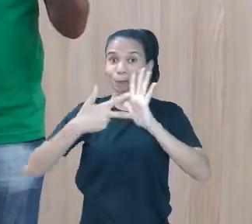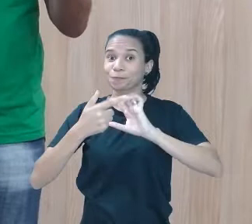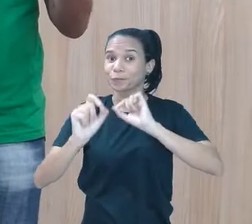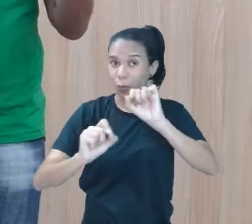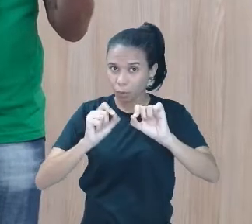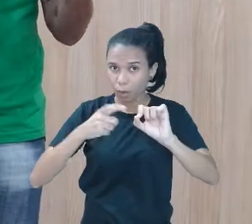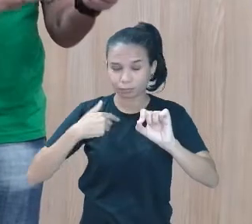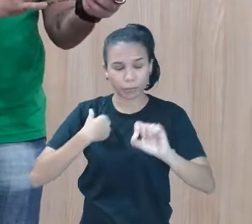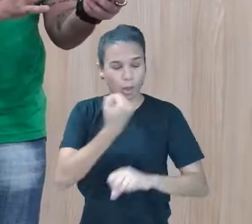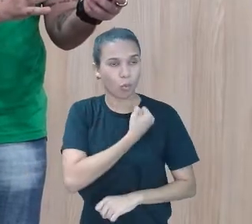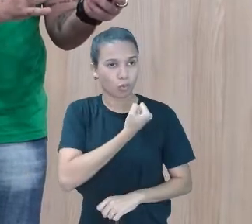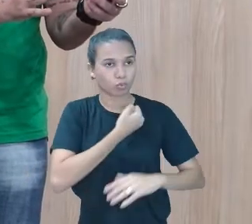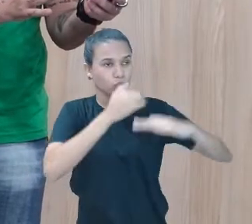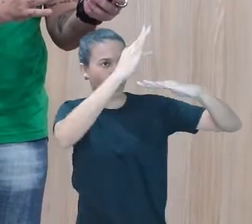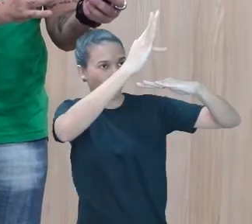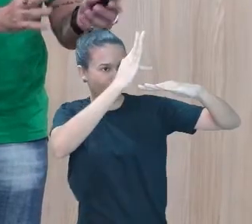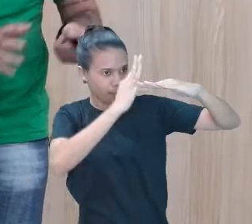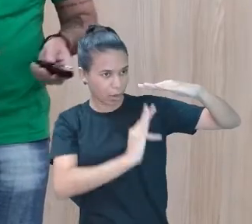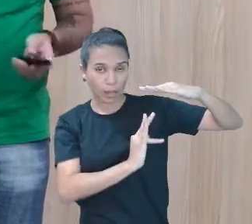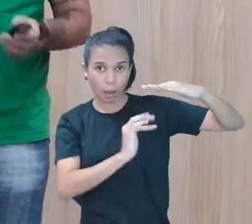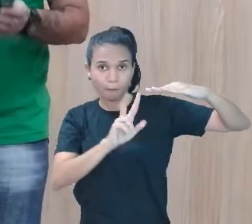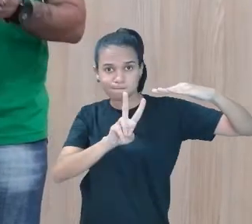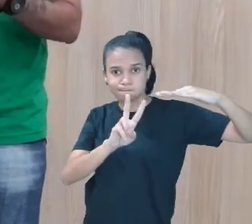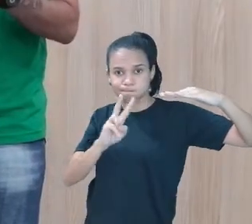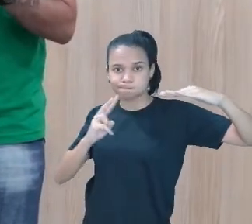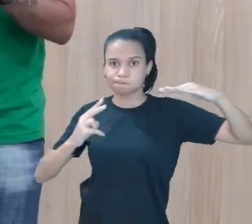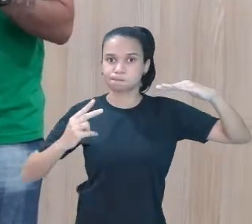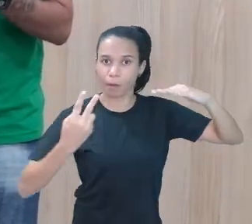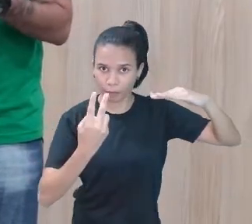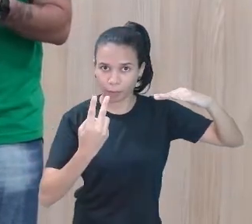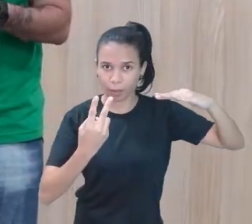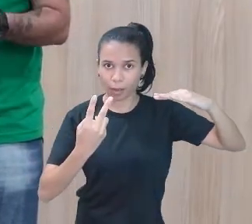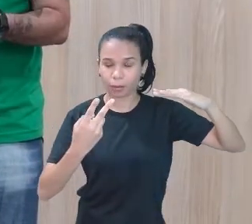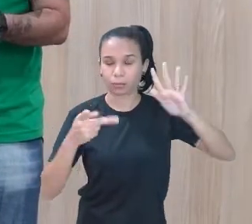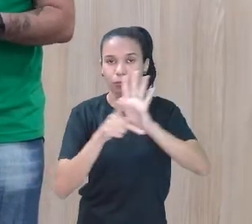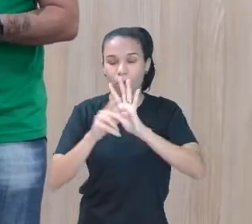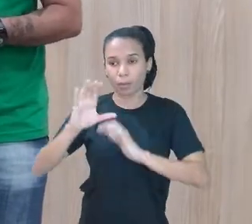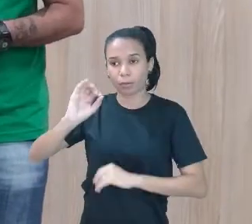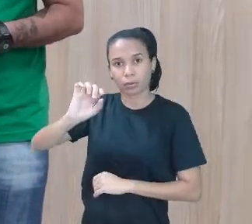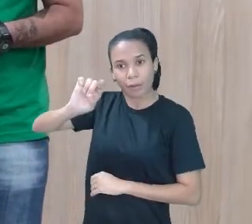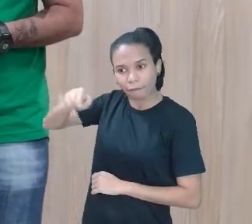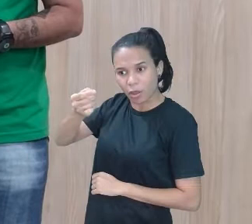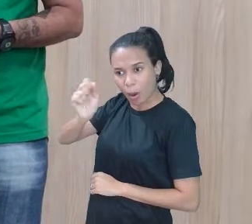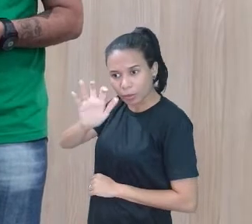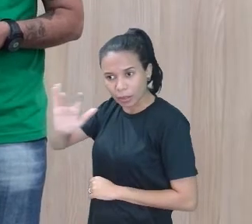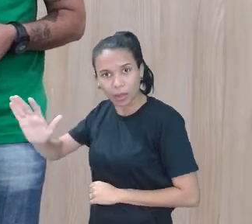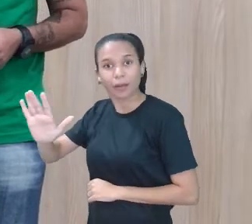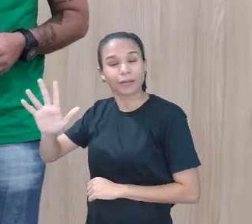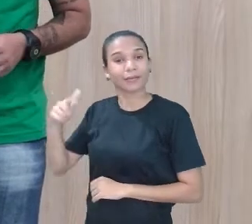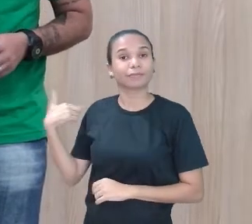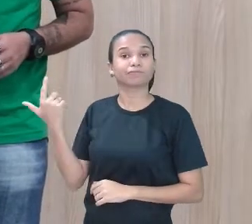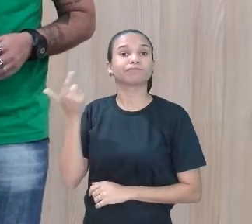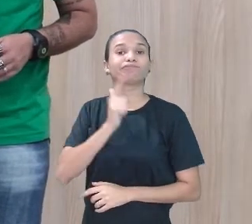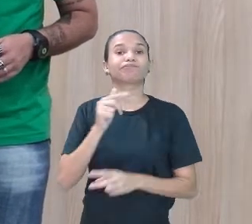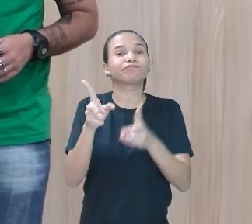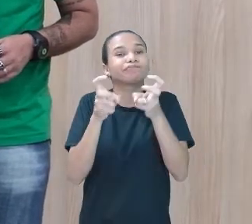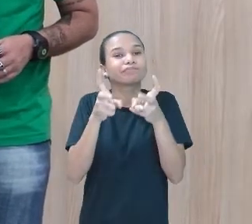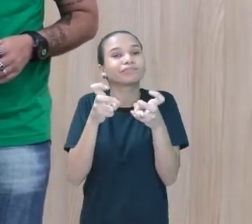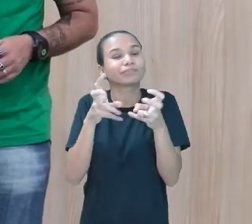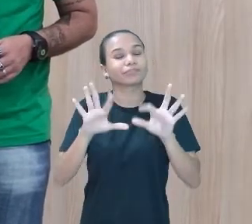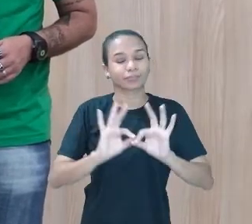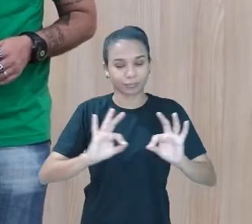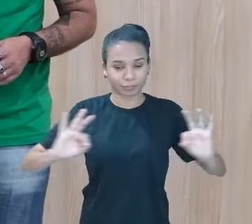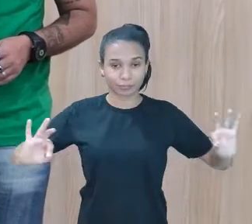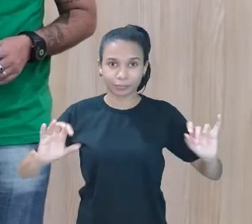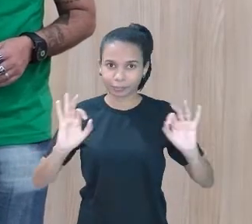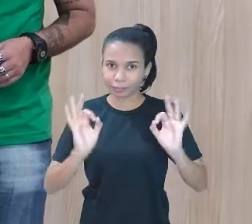seja, pegar um número na forma de fração, transformá-lo na forma decimal e assim chegar na sua identificação na